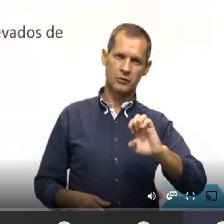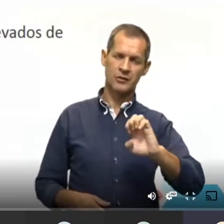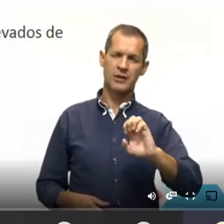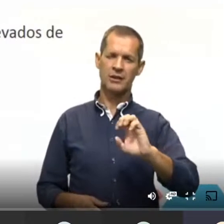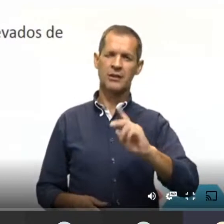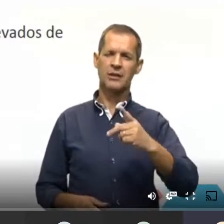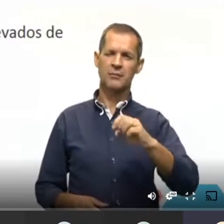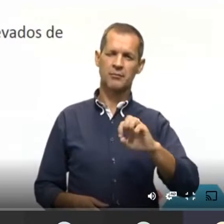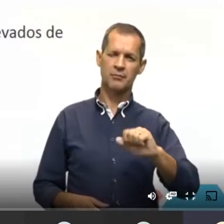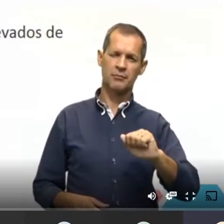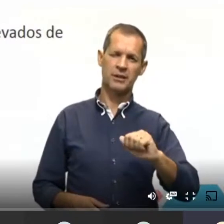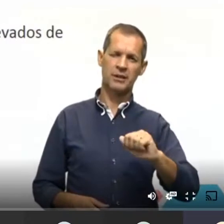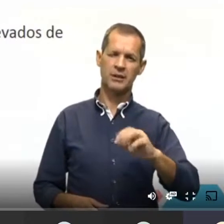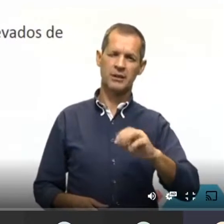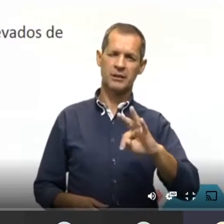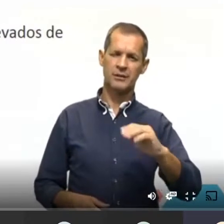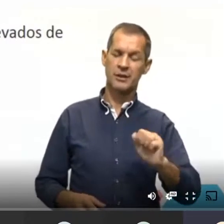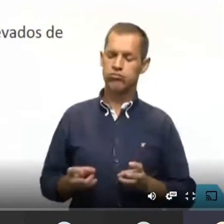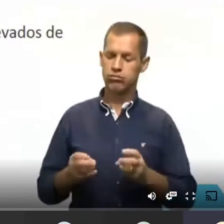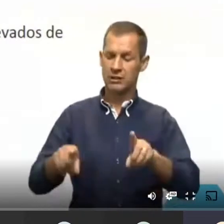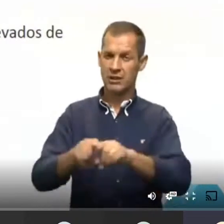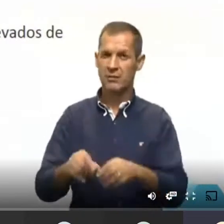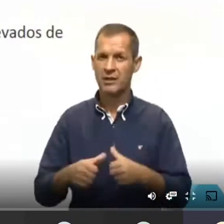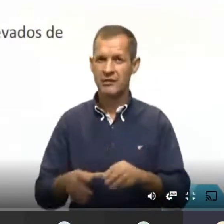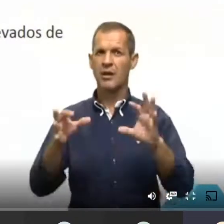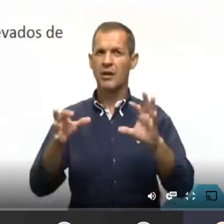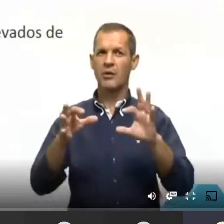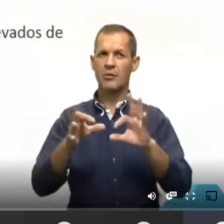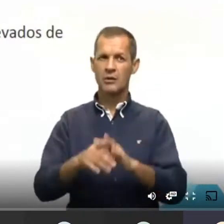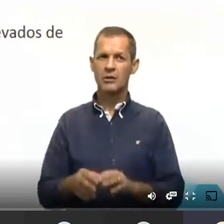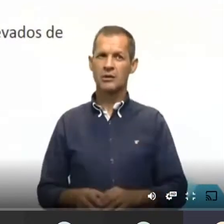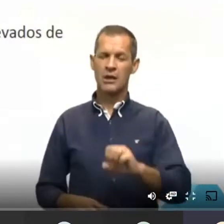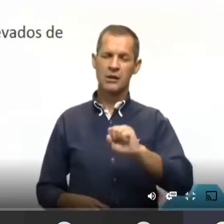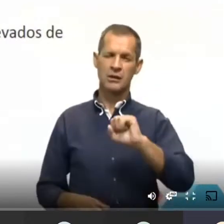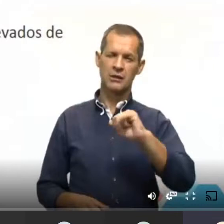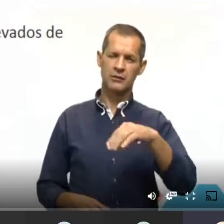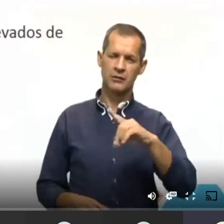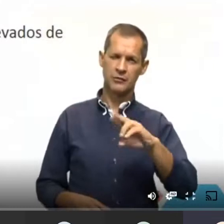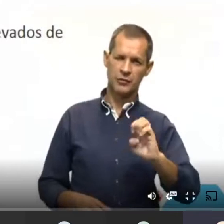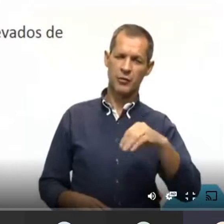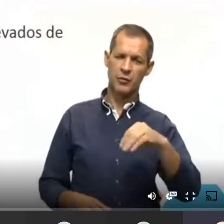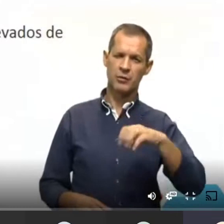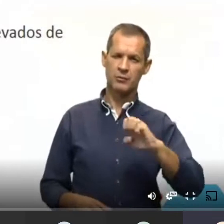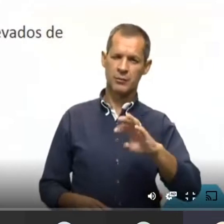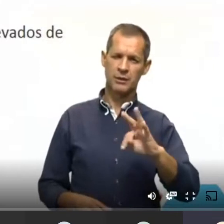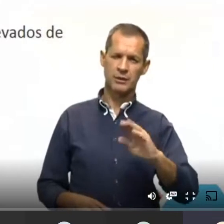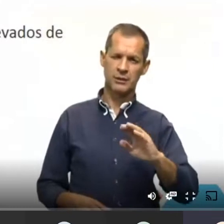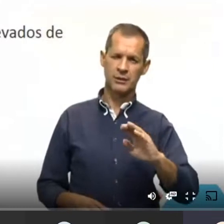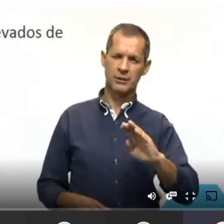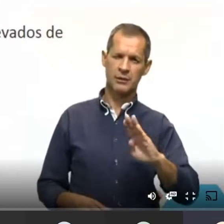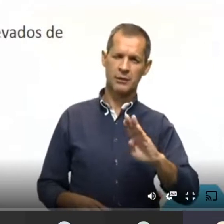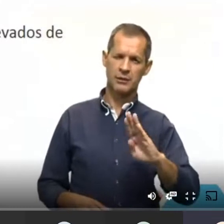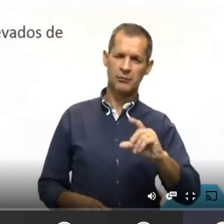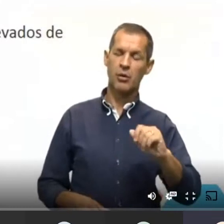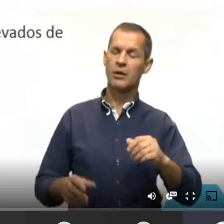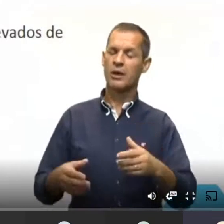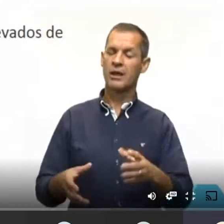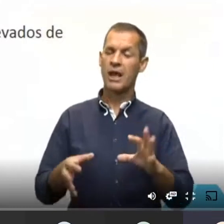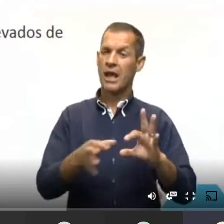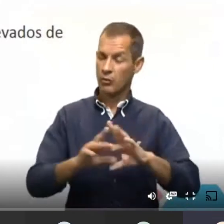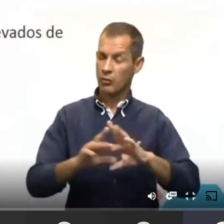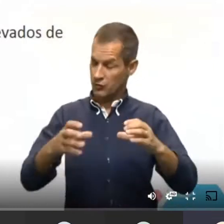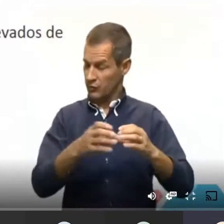câncer, né? Ela está relacionada aí à síndrome metabólica, que é o conjunto de vários fatores que